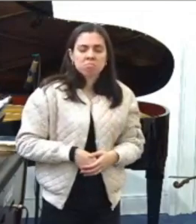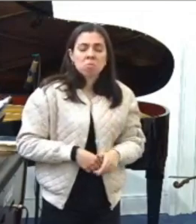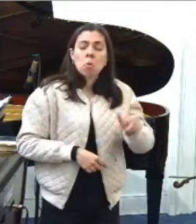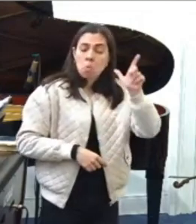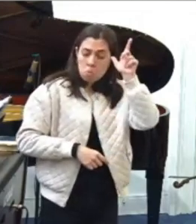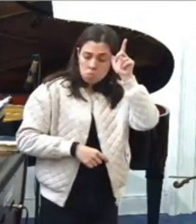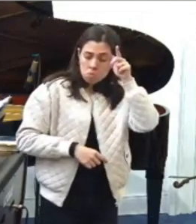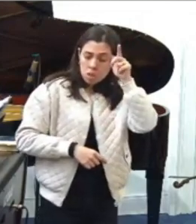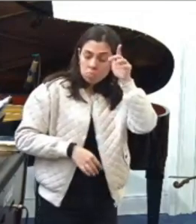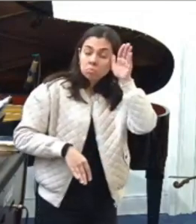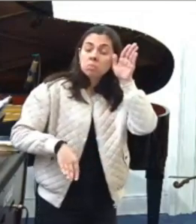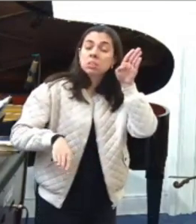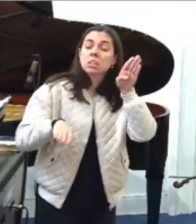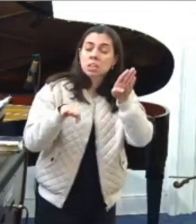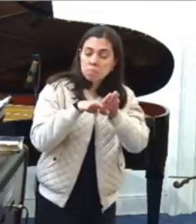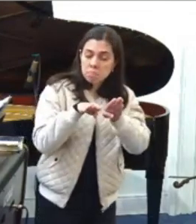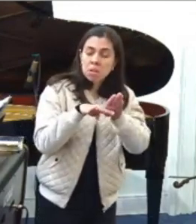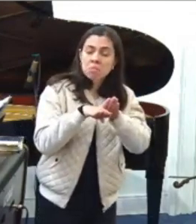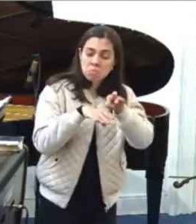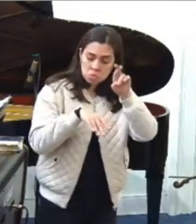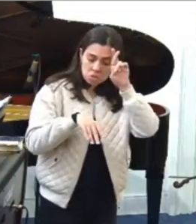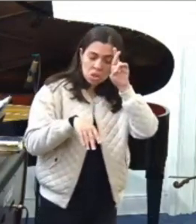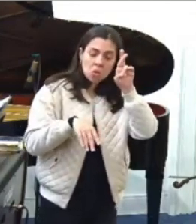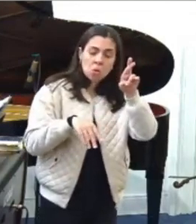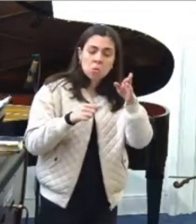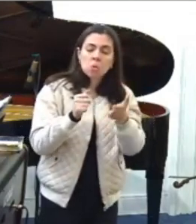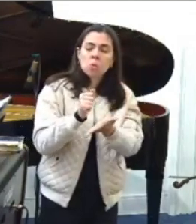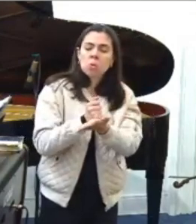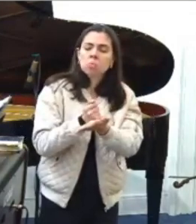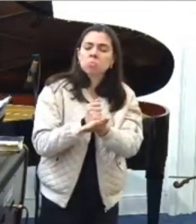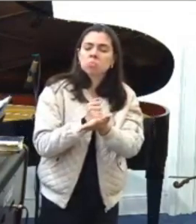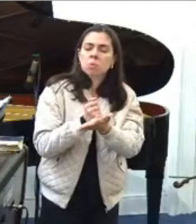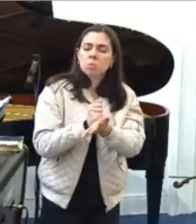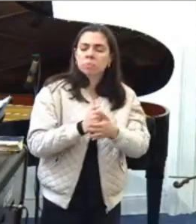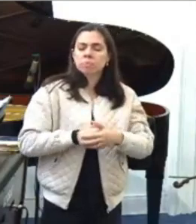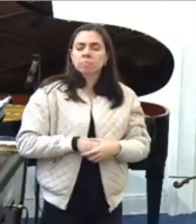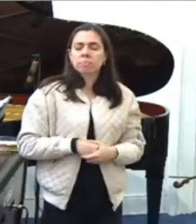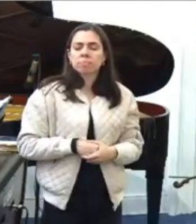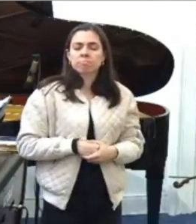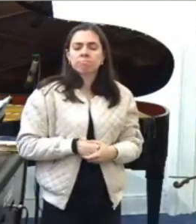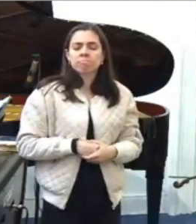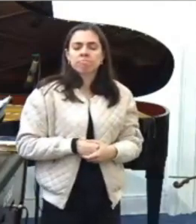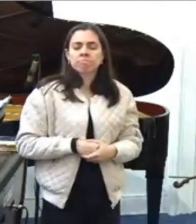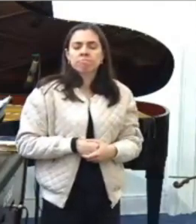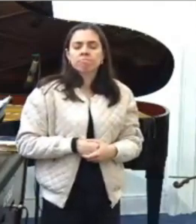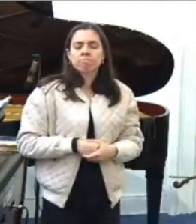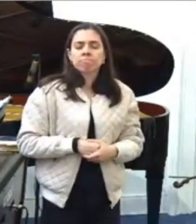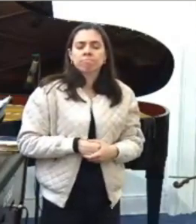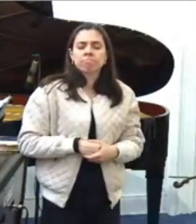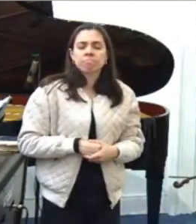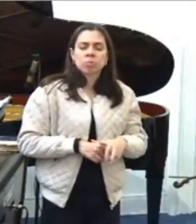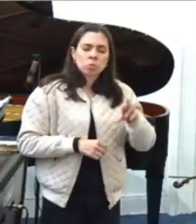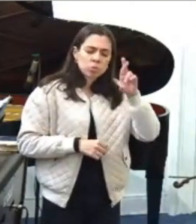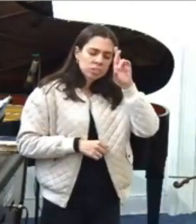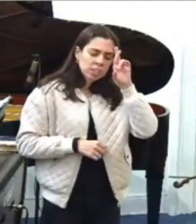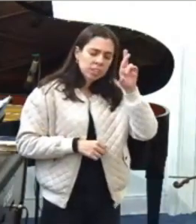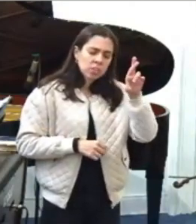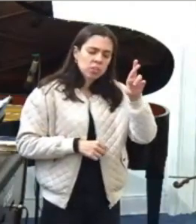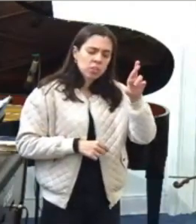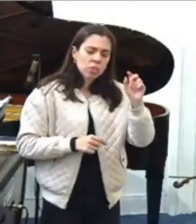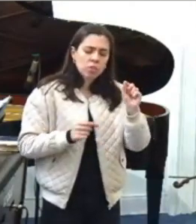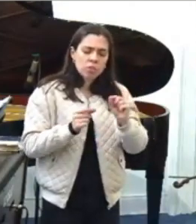são martirizados pelo Evangelho. O Senhor mantém testemunhas neste